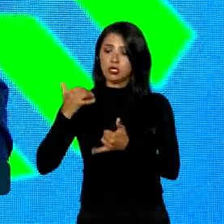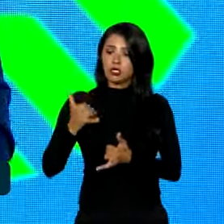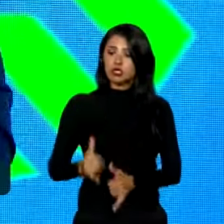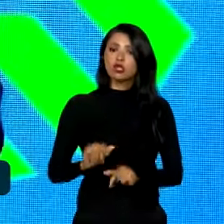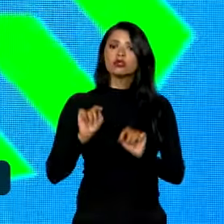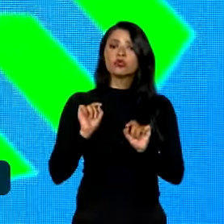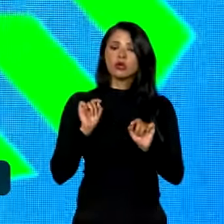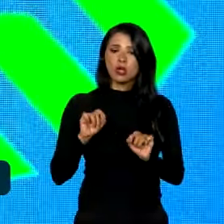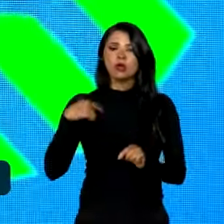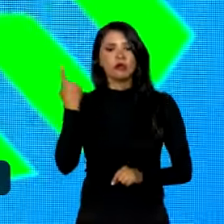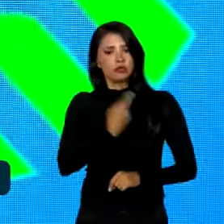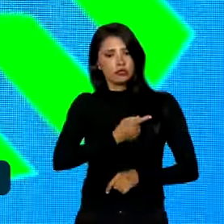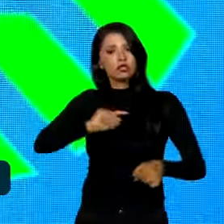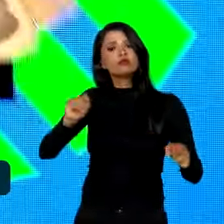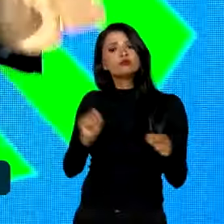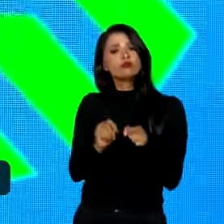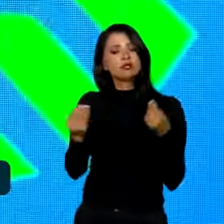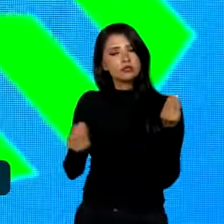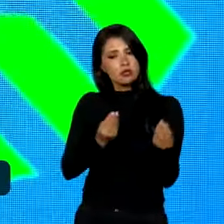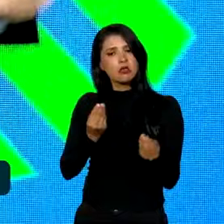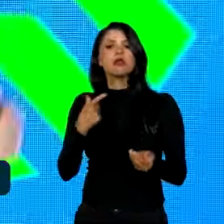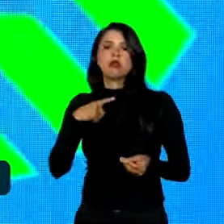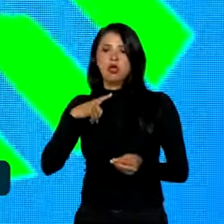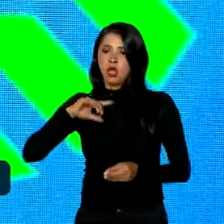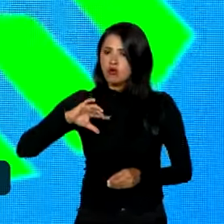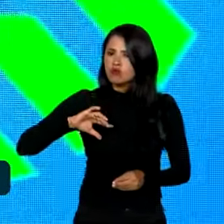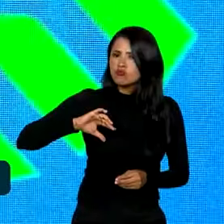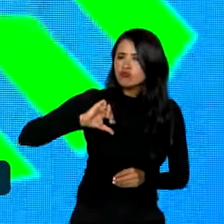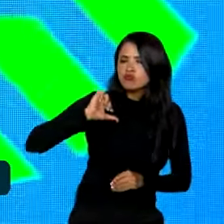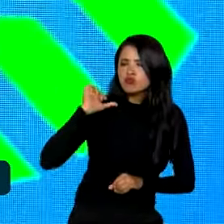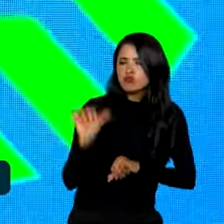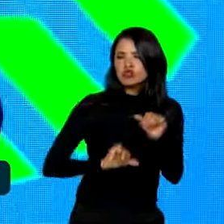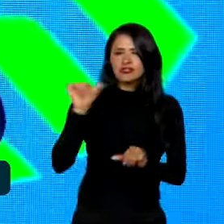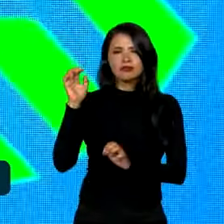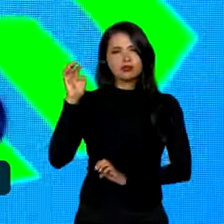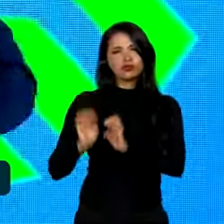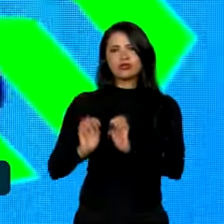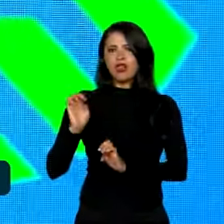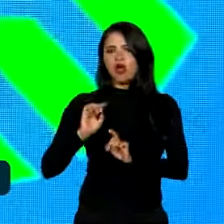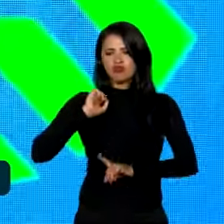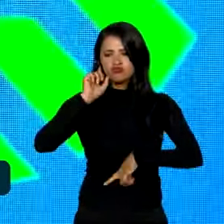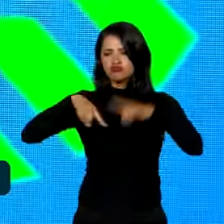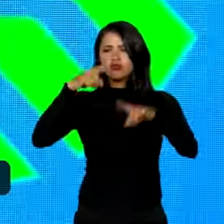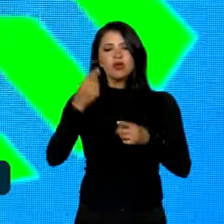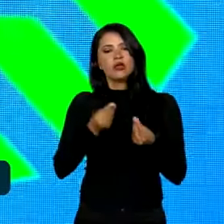energética, a gente fazer a nossa revolução industrial e